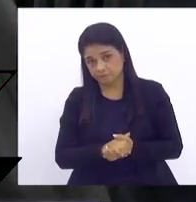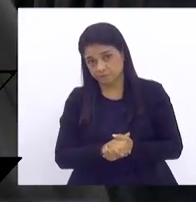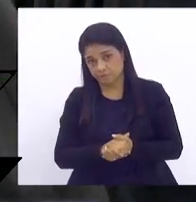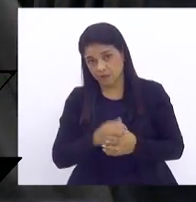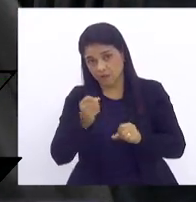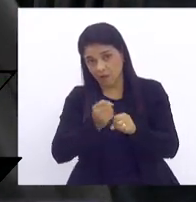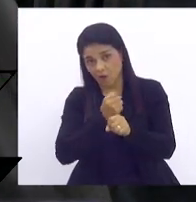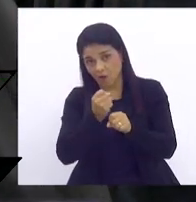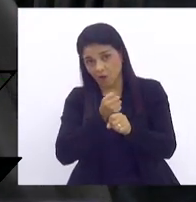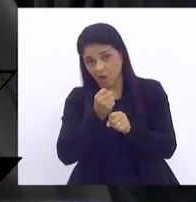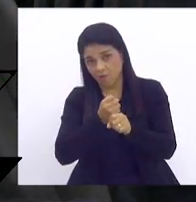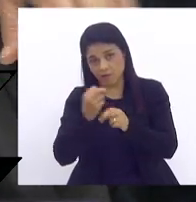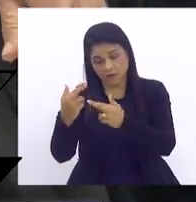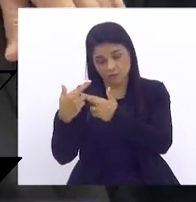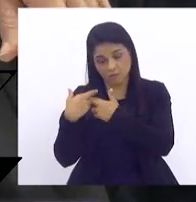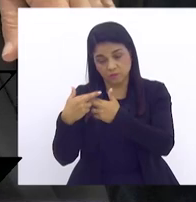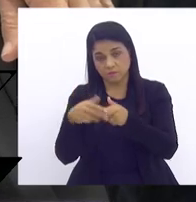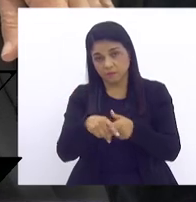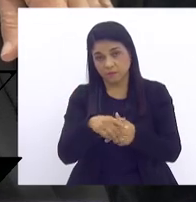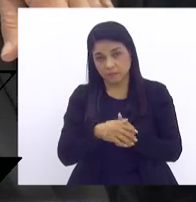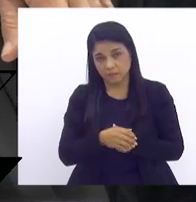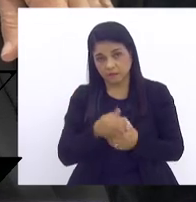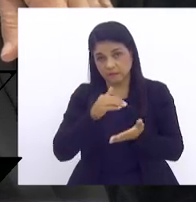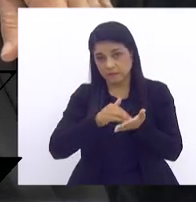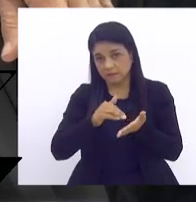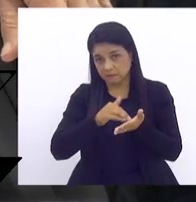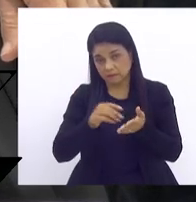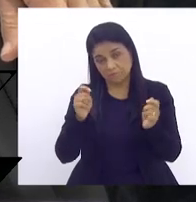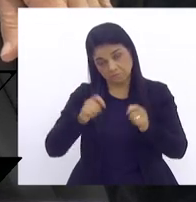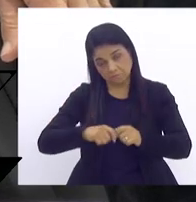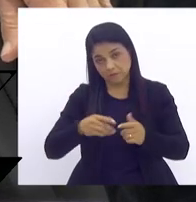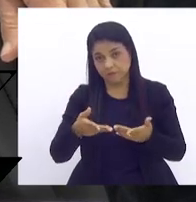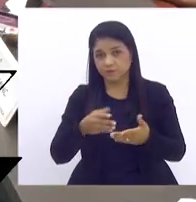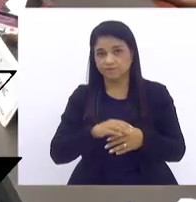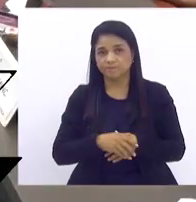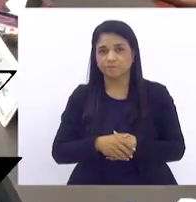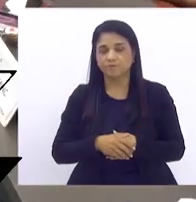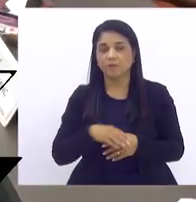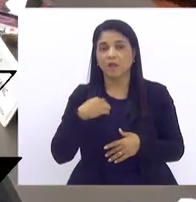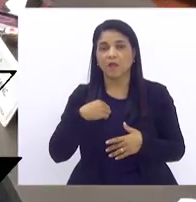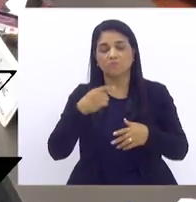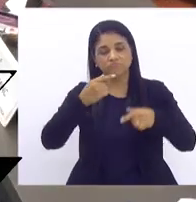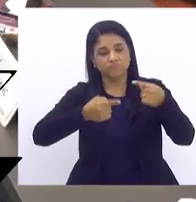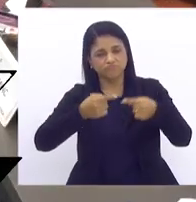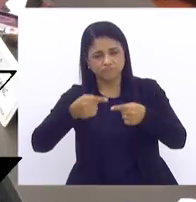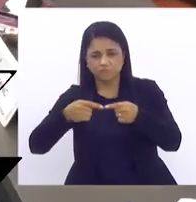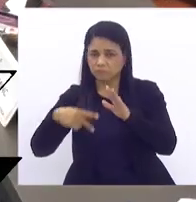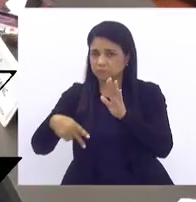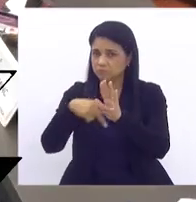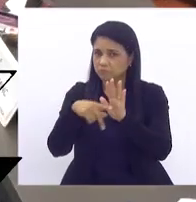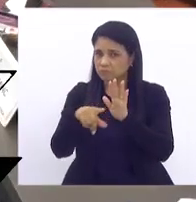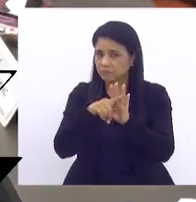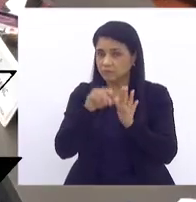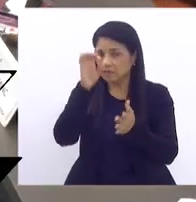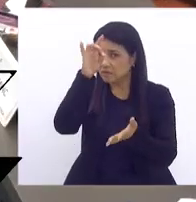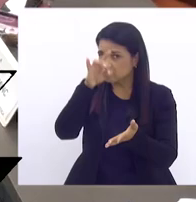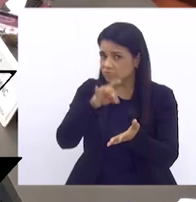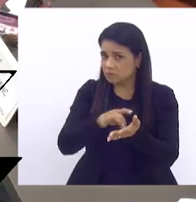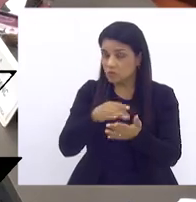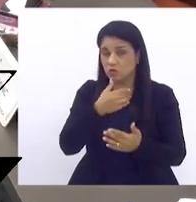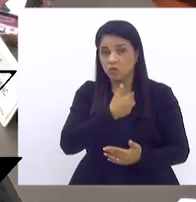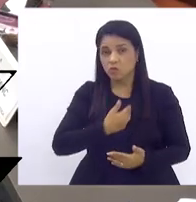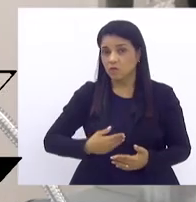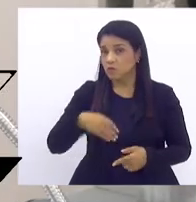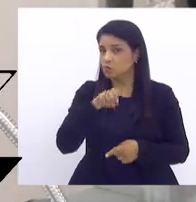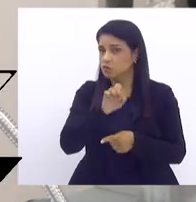da obra. Ele tem as duas opções. Agora, indo um pouco além da discussão do projeto em si, na realidade, o governo do Estado